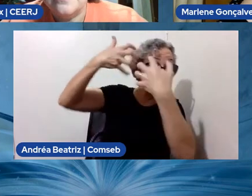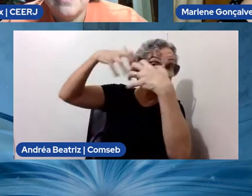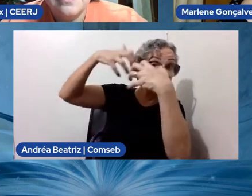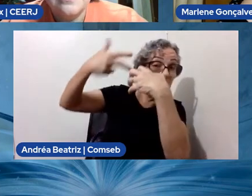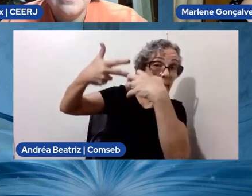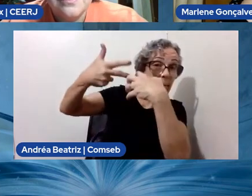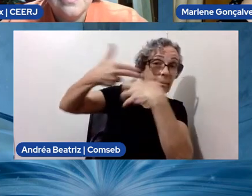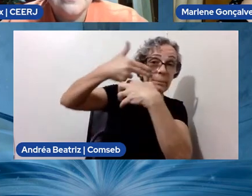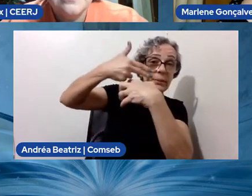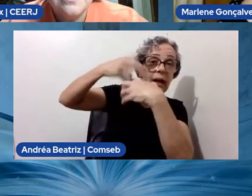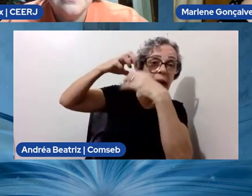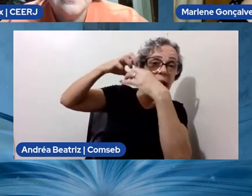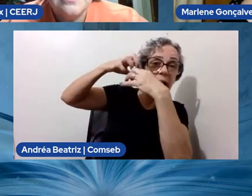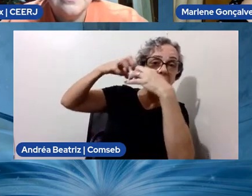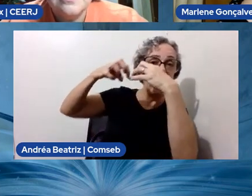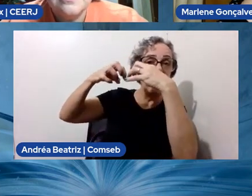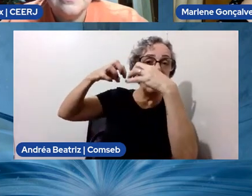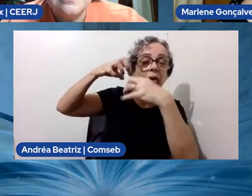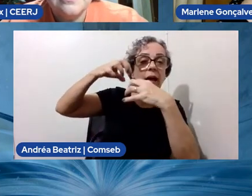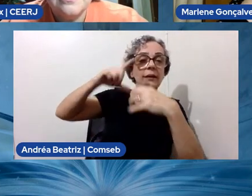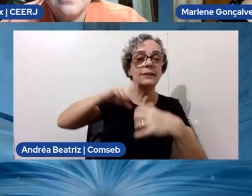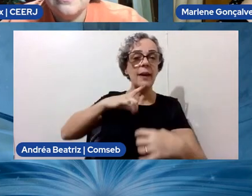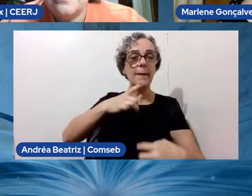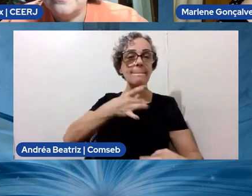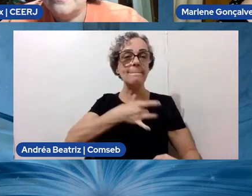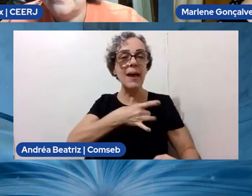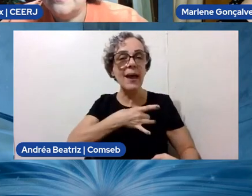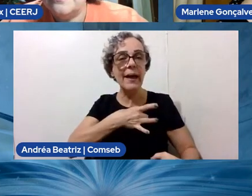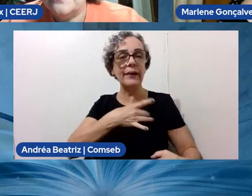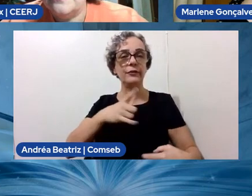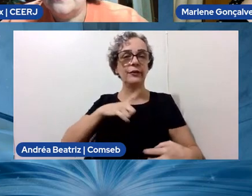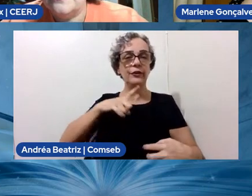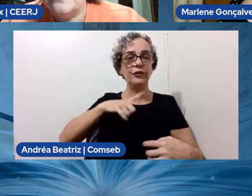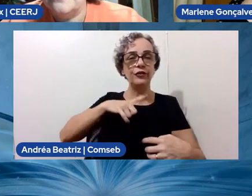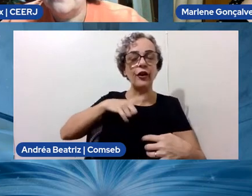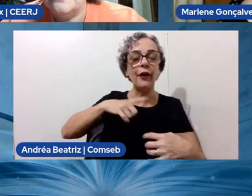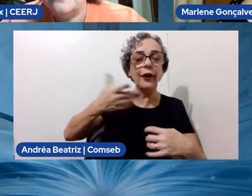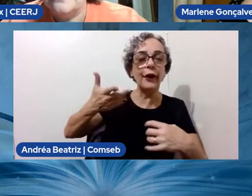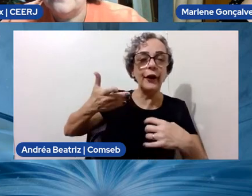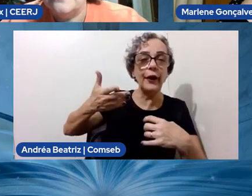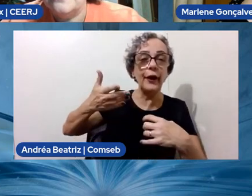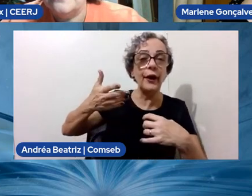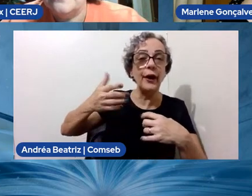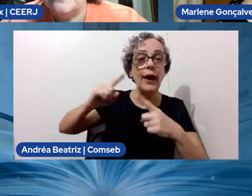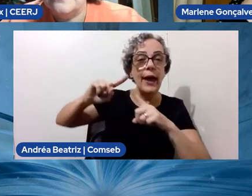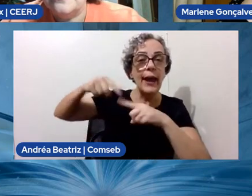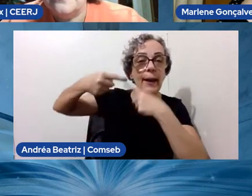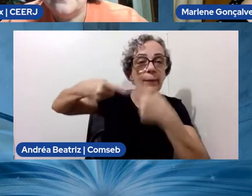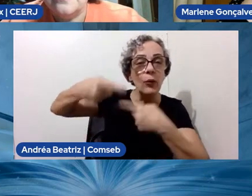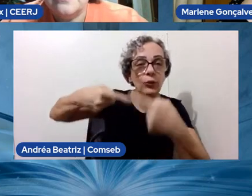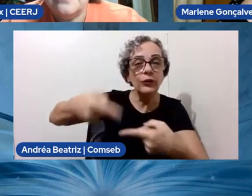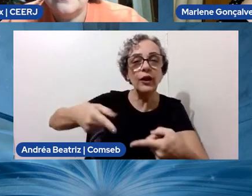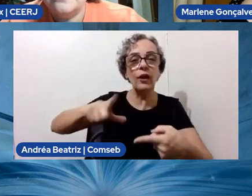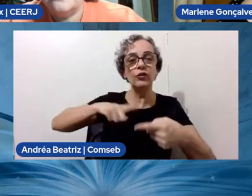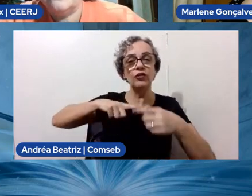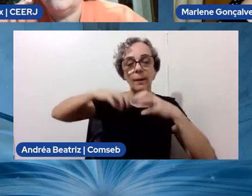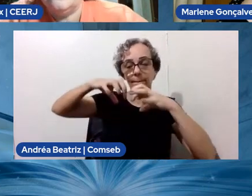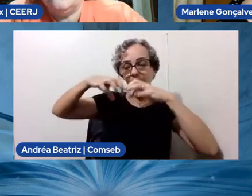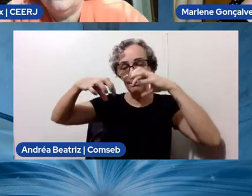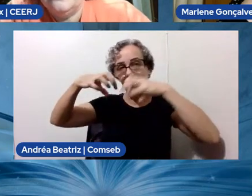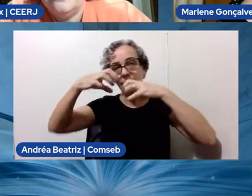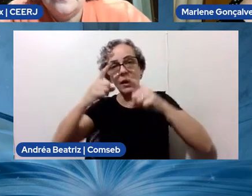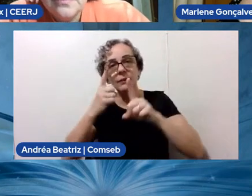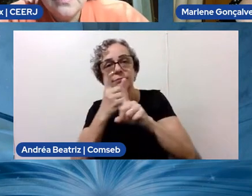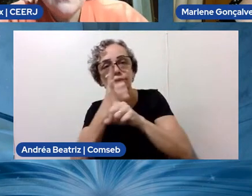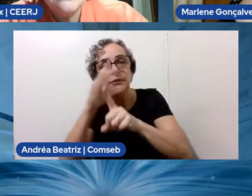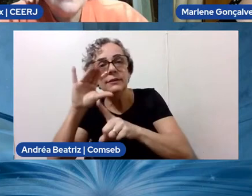luta, o medo, a reprodução, defesa de território, coisa típica do réptil. Isso, a ciência,